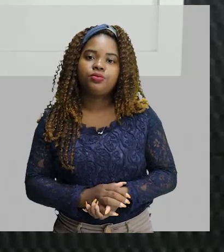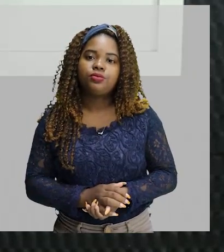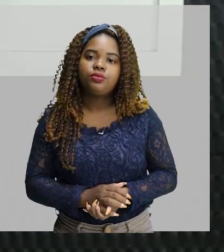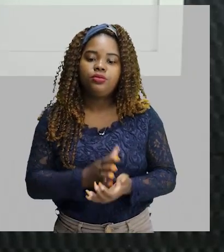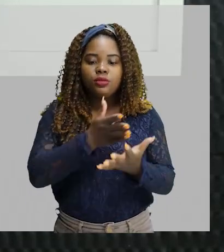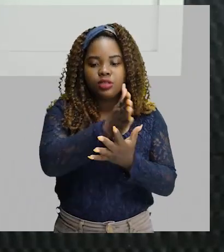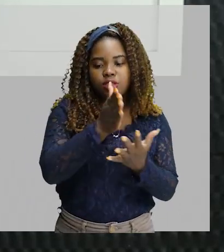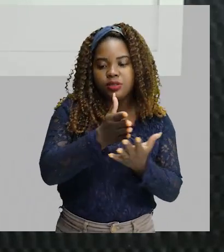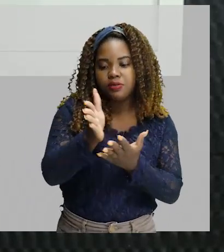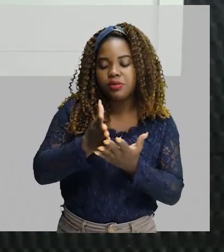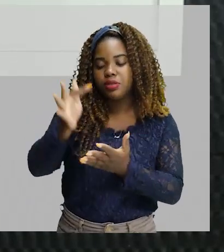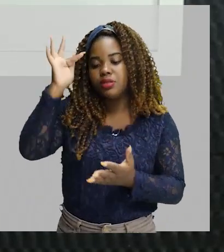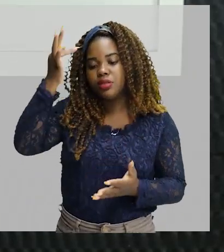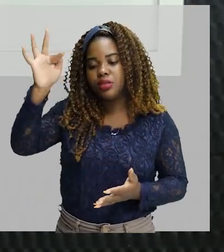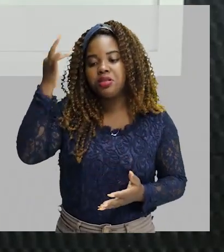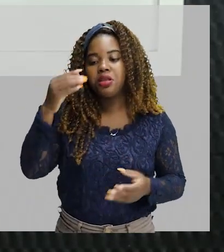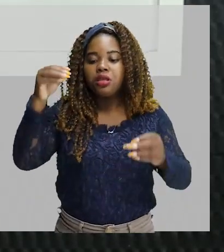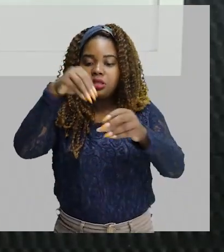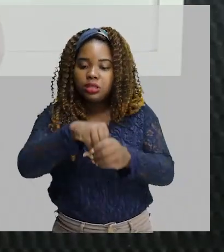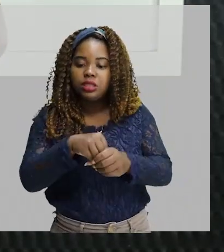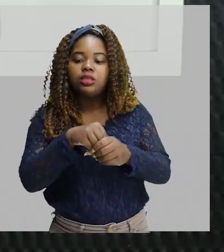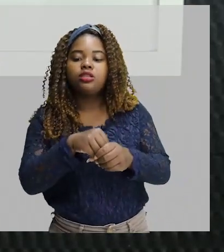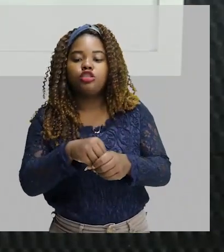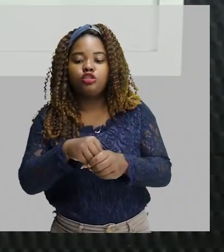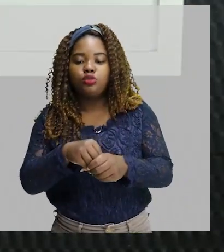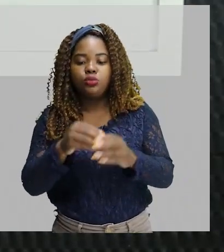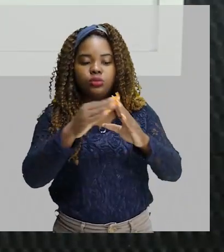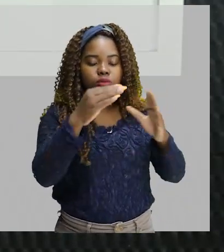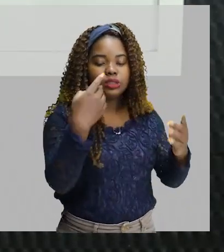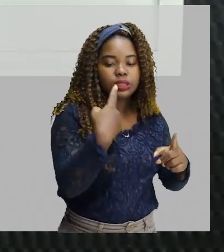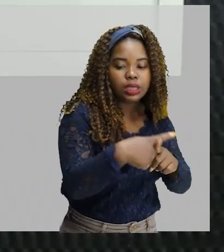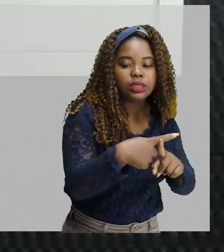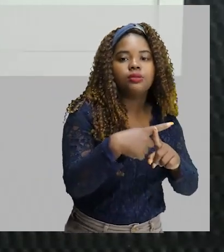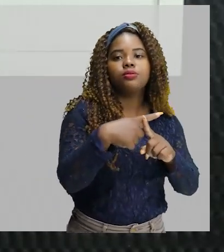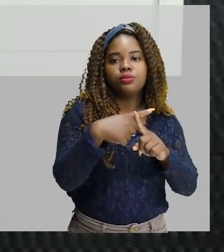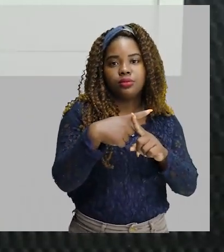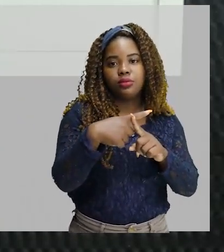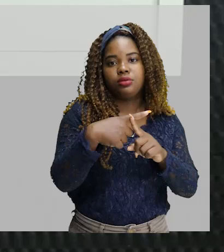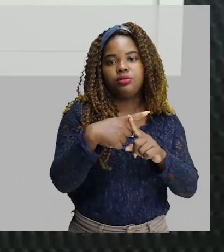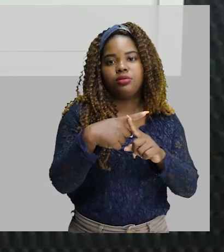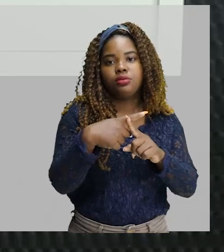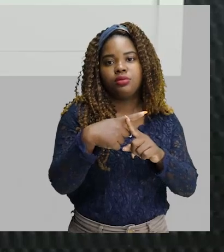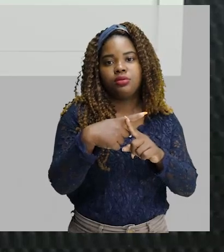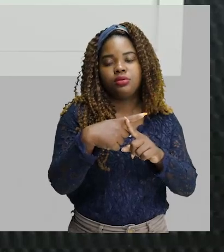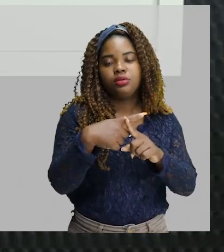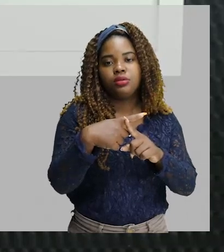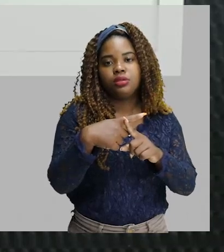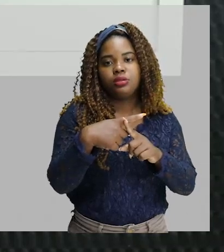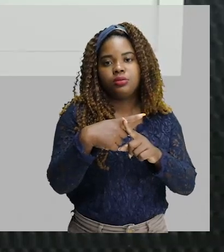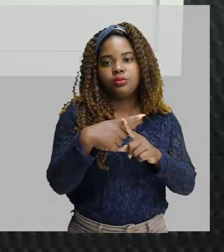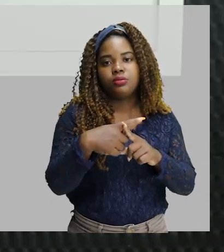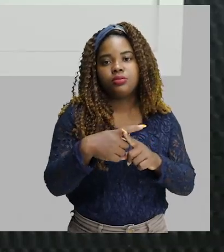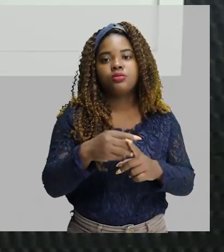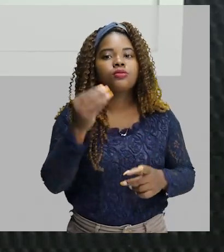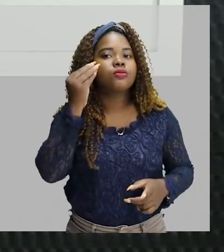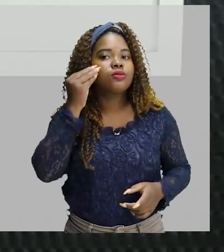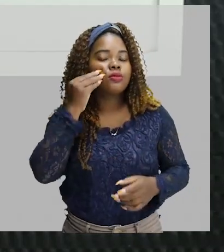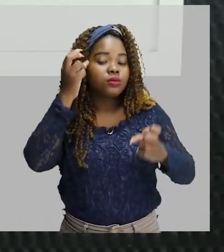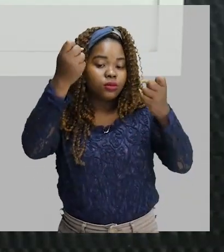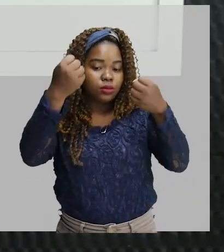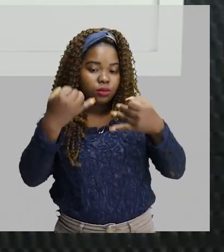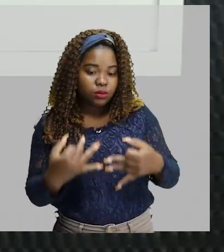da igreja, dentro da própria teologia, tomando mão deste logos para poder tentar explicar,